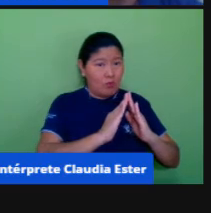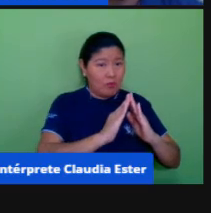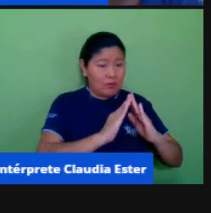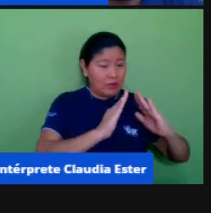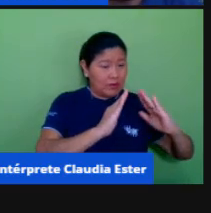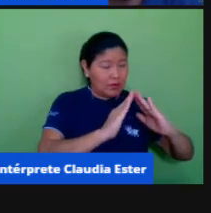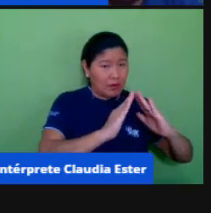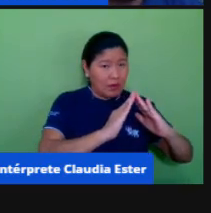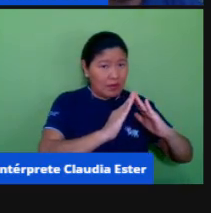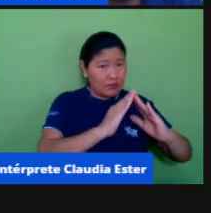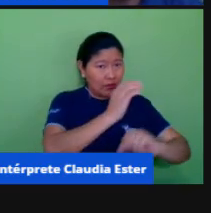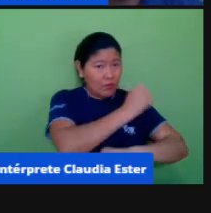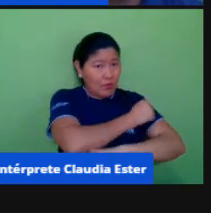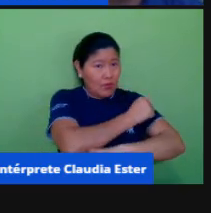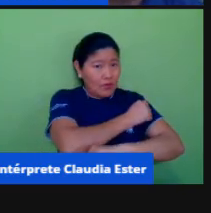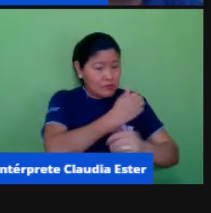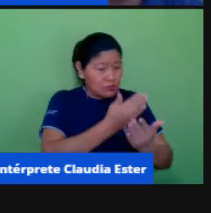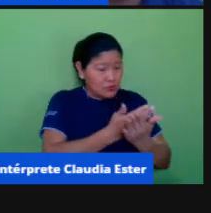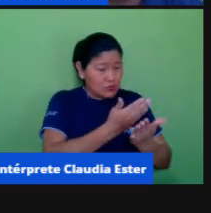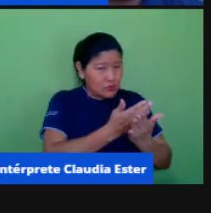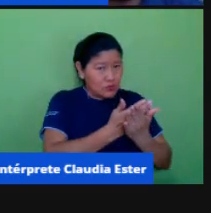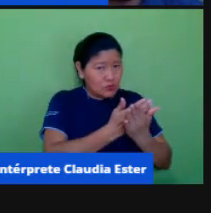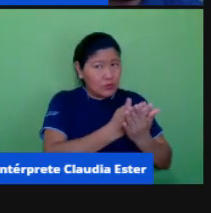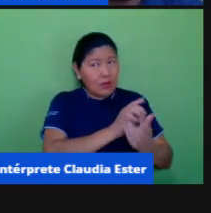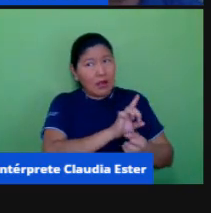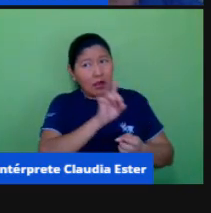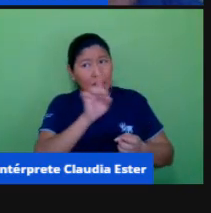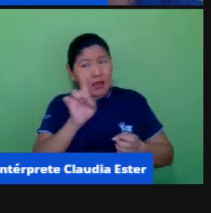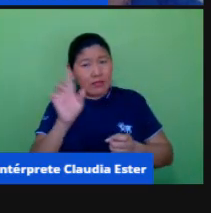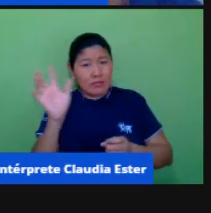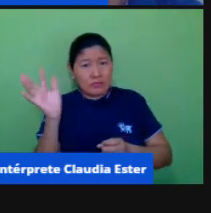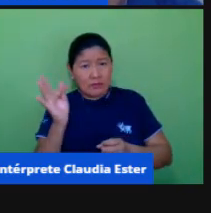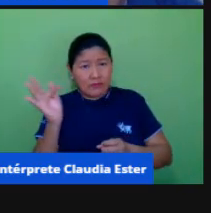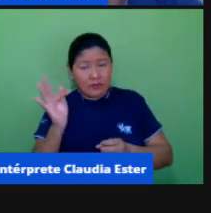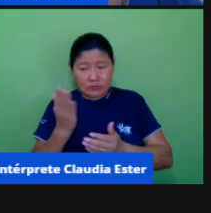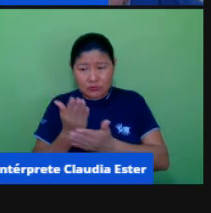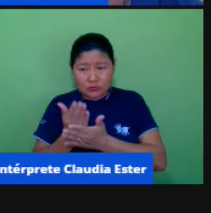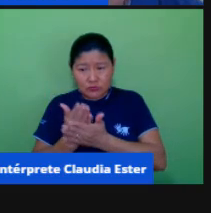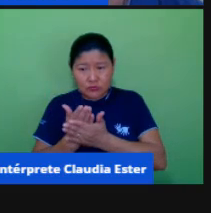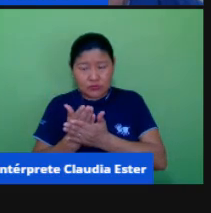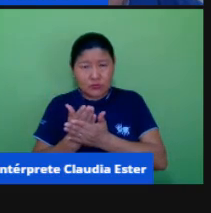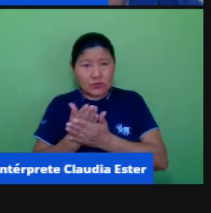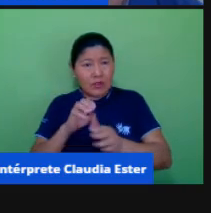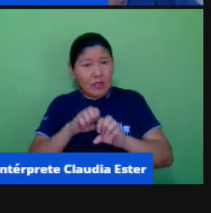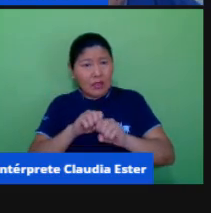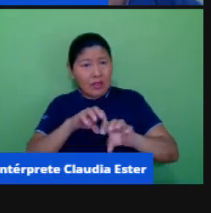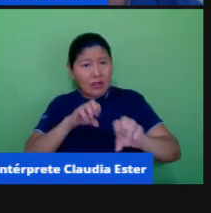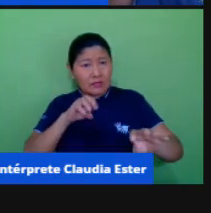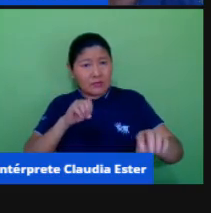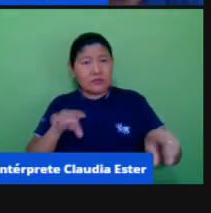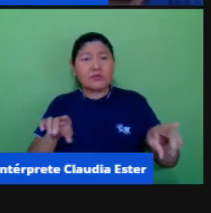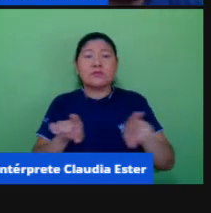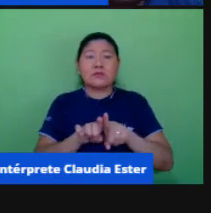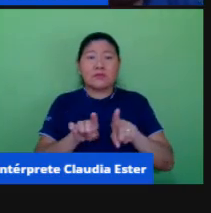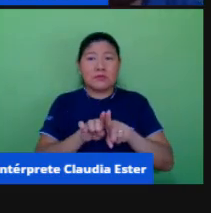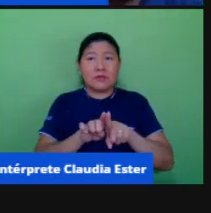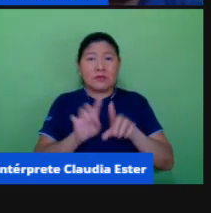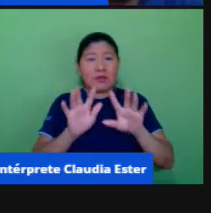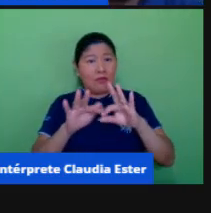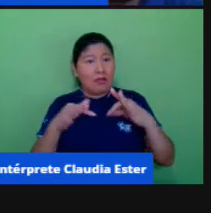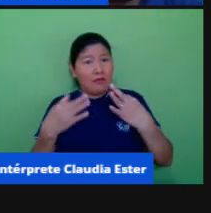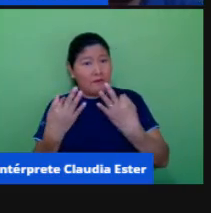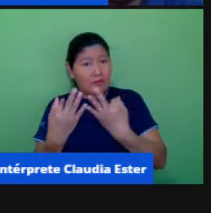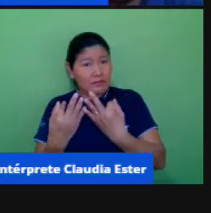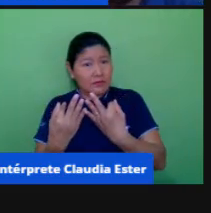claro, isso for aprovado, está em discussão ainda, é embrionário, né, mas os pais poderem ensinar em